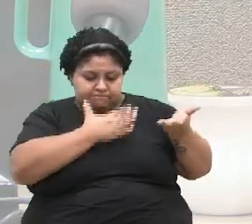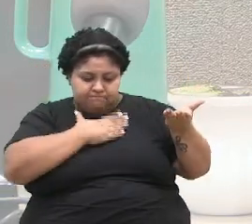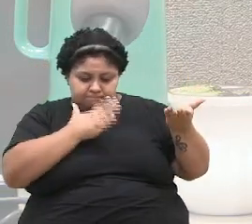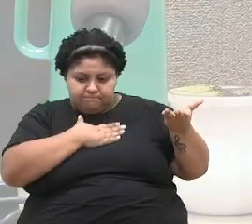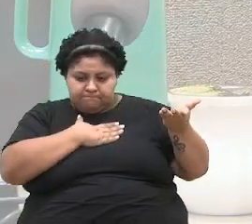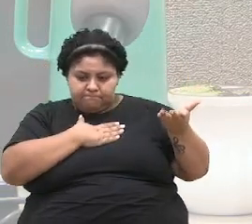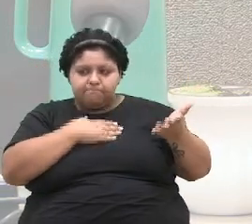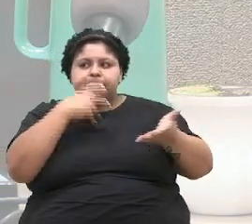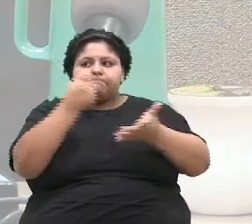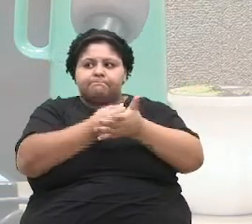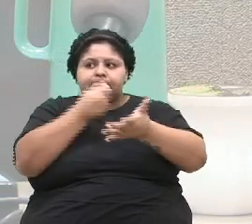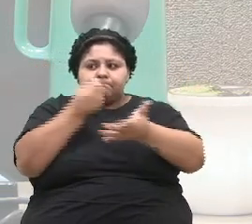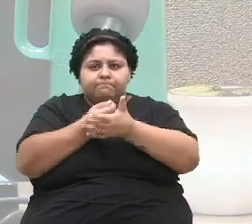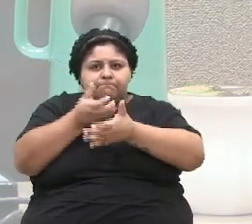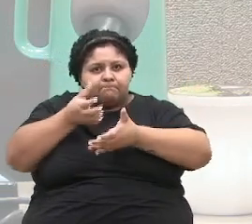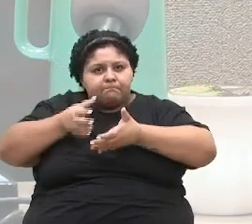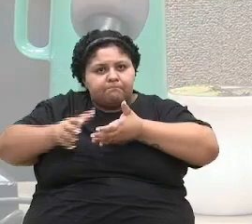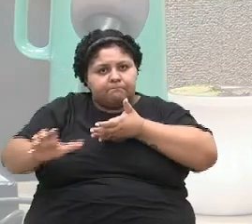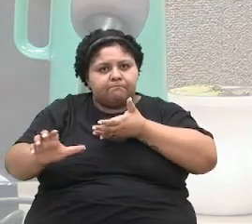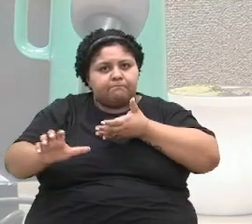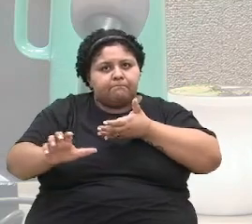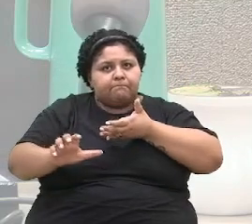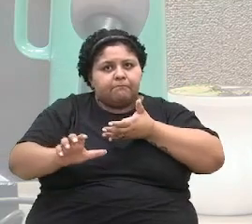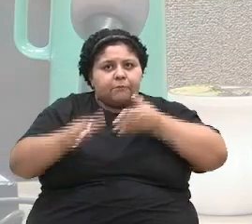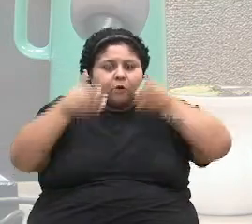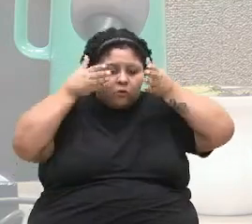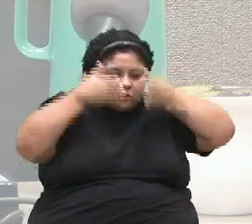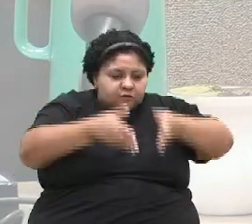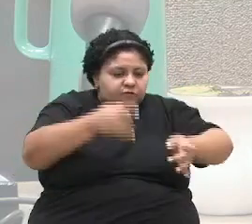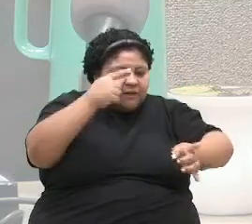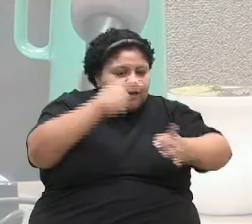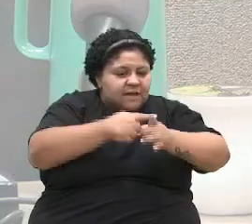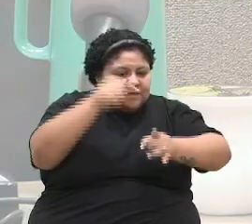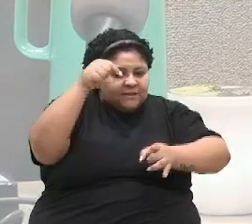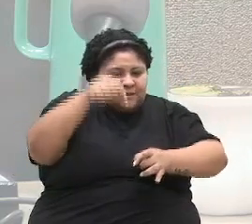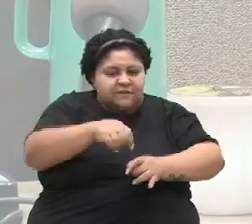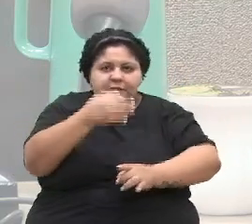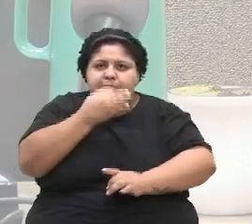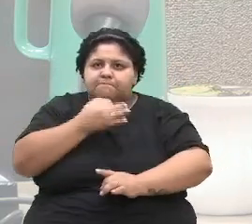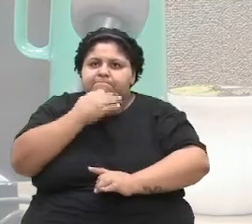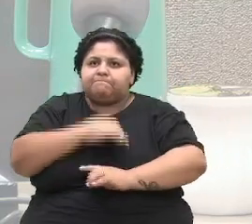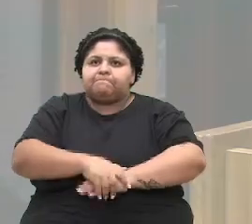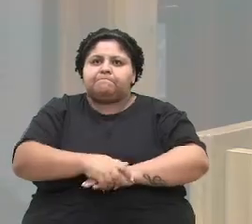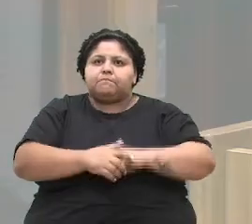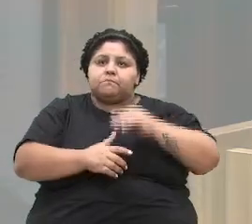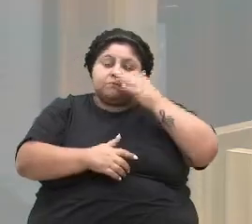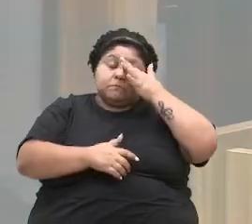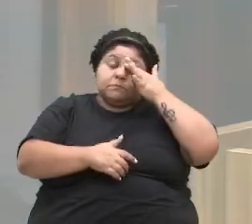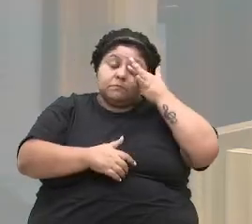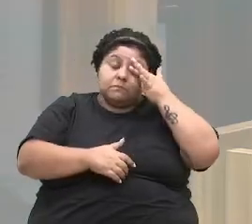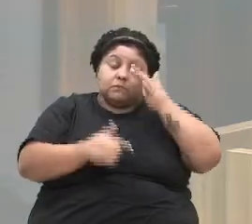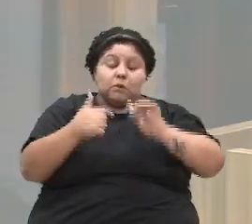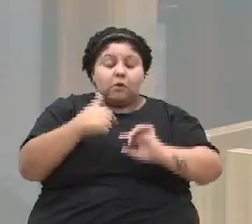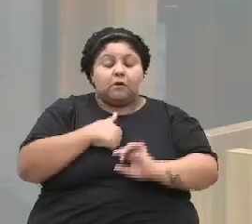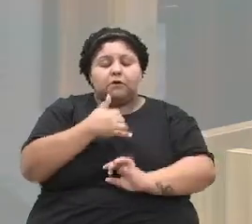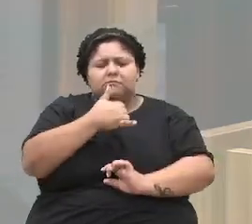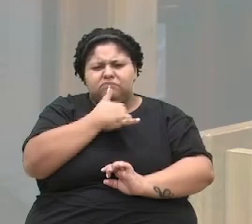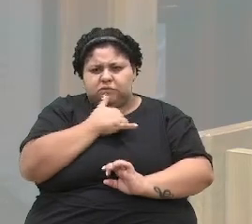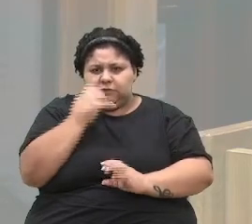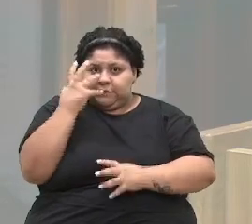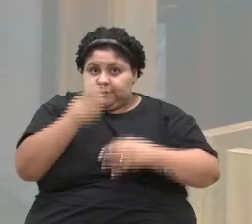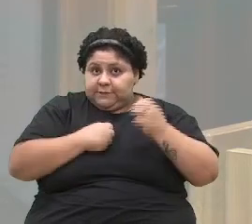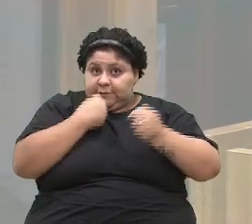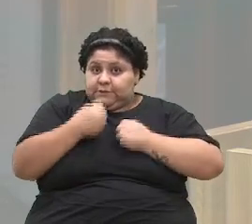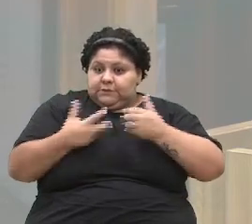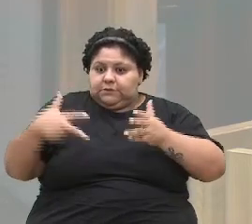nessa luta contra o monopólio das funerárias em Caxias do Sul. Exatamente, vereadora Gladys. O que me deixa triste e brabo aqui nessa